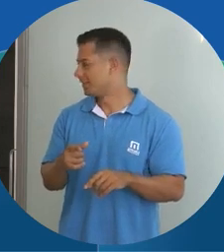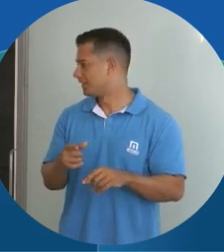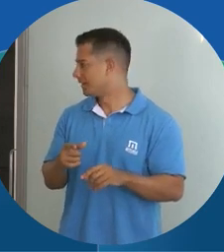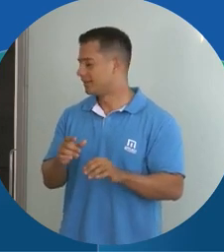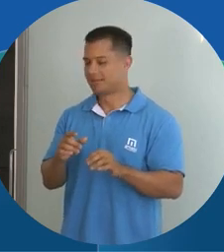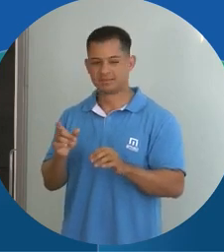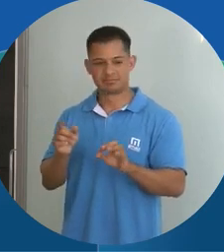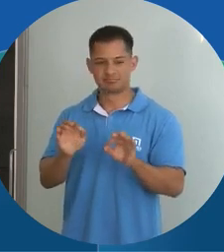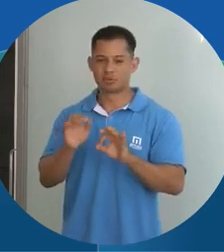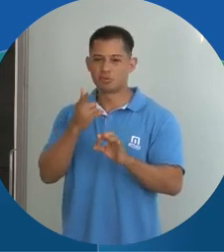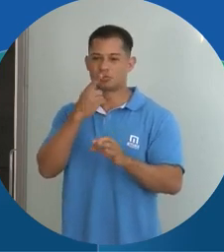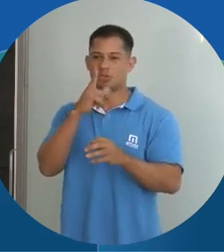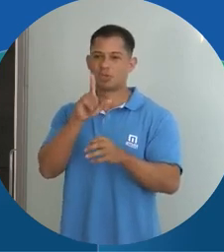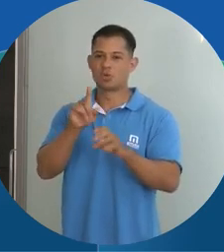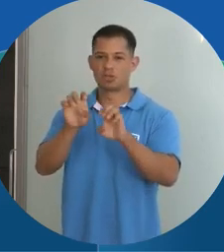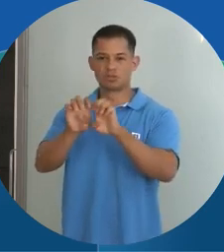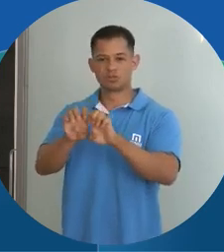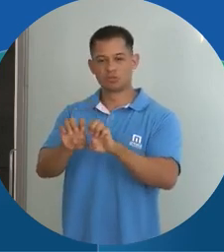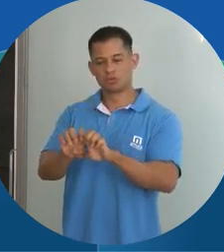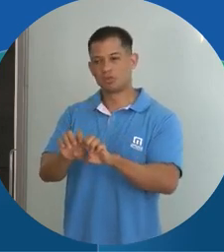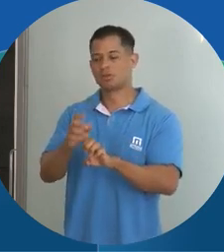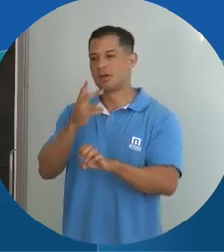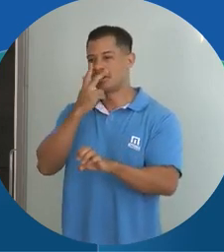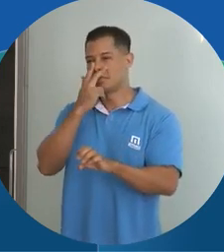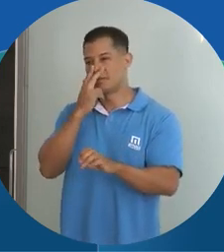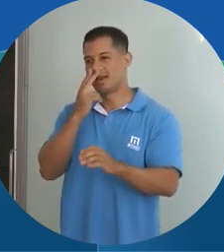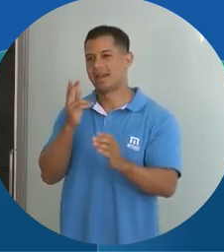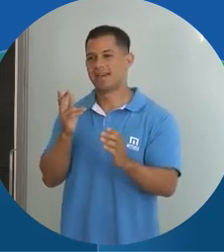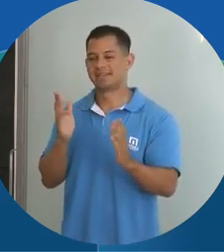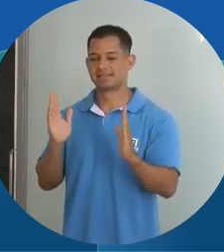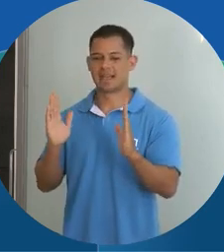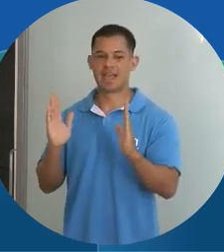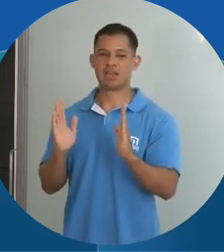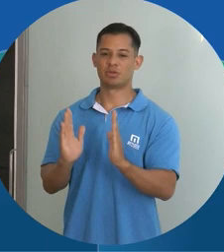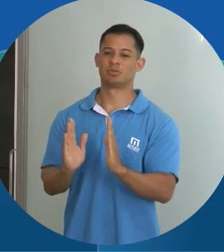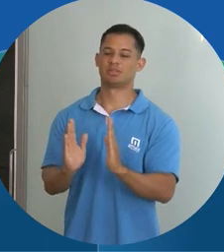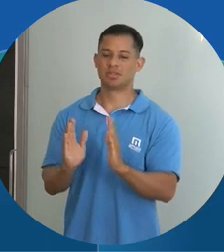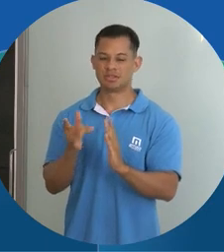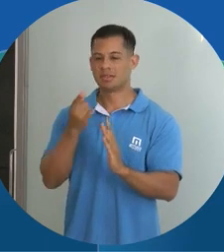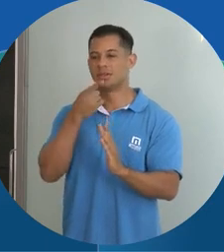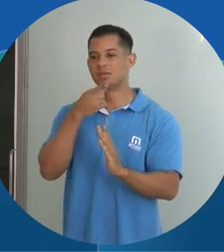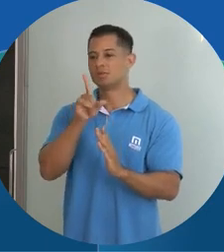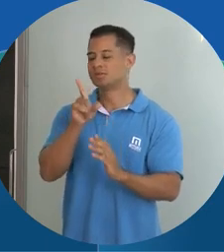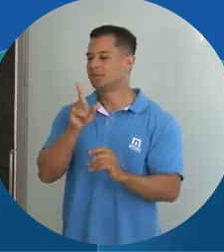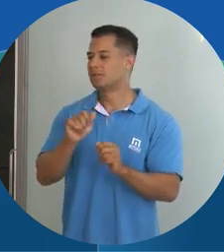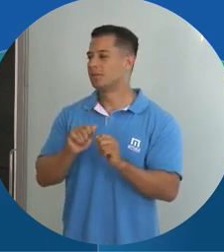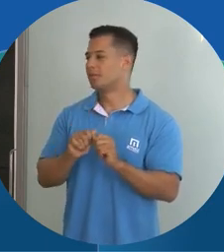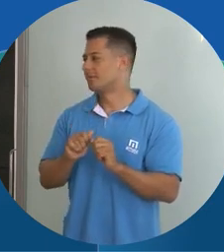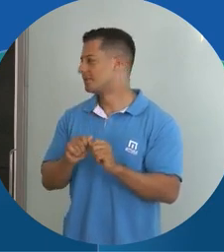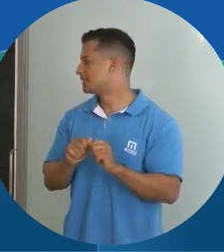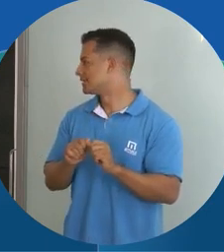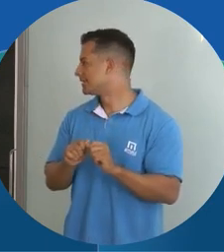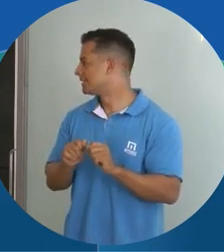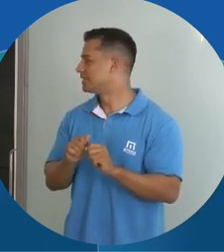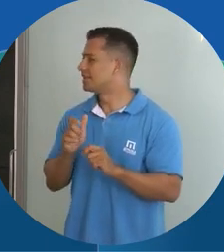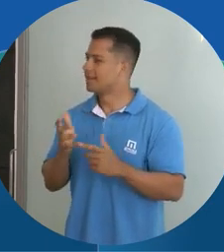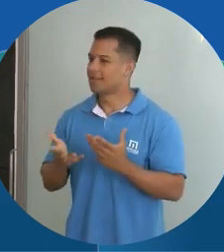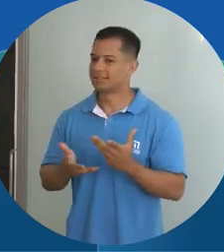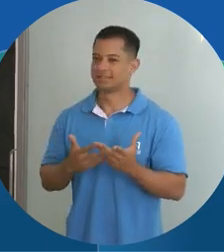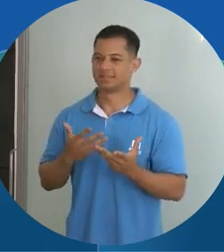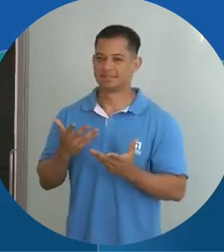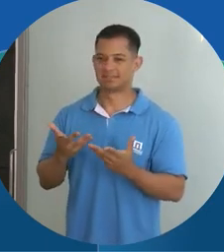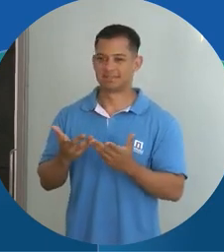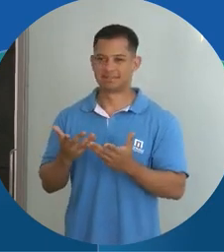estrutura relativamente reduzida aí para conseguir fazer essa